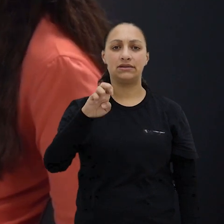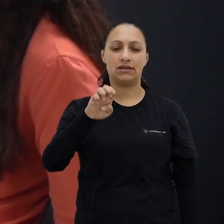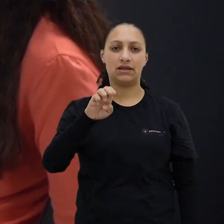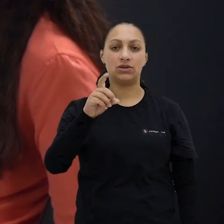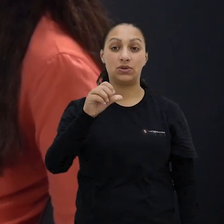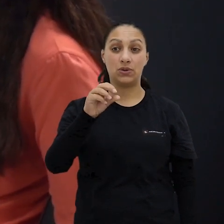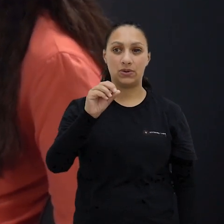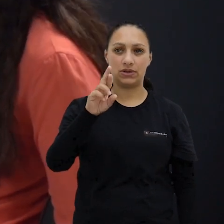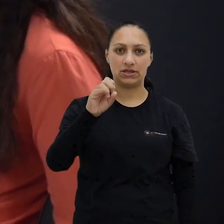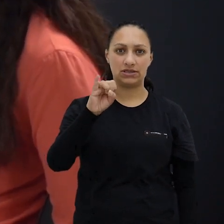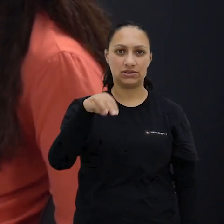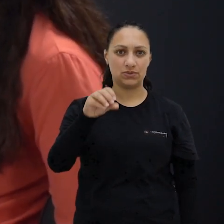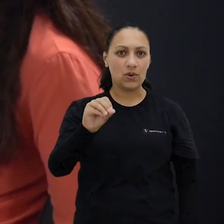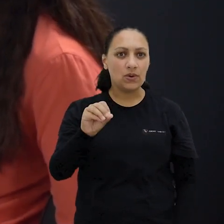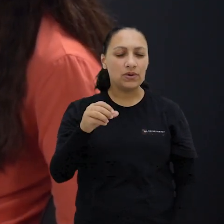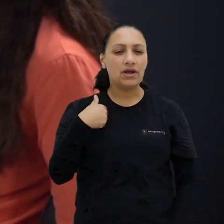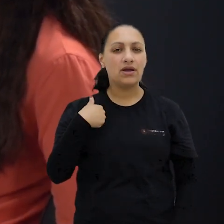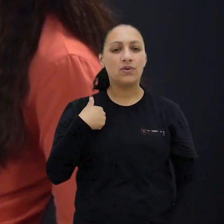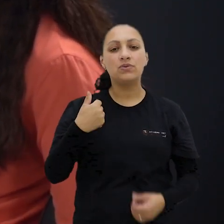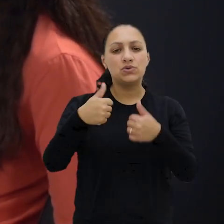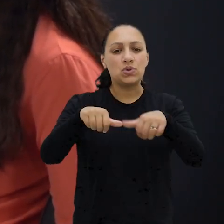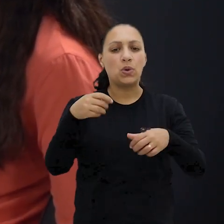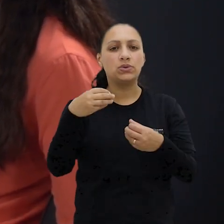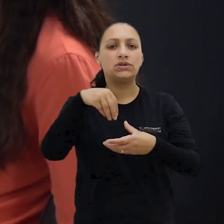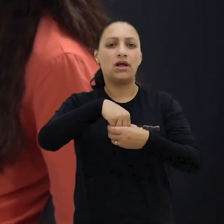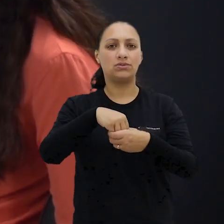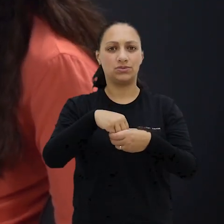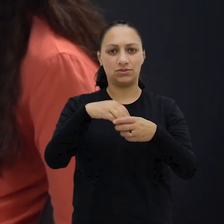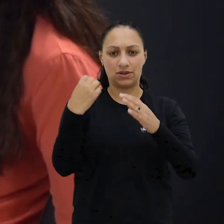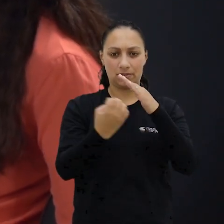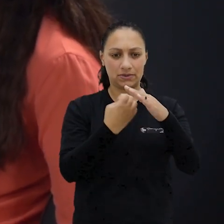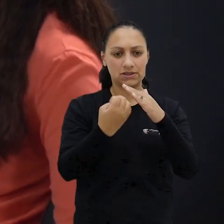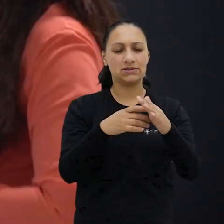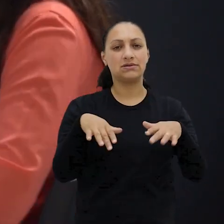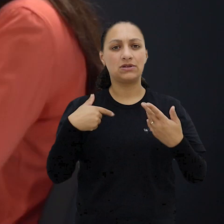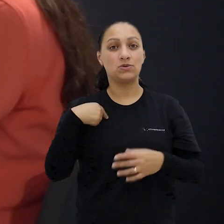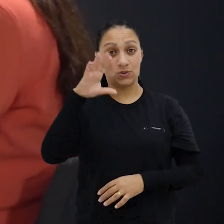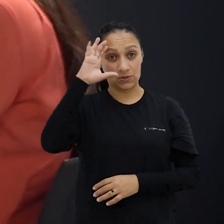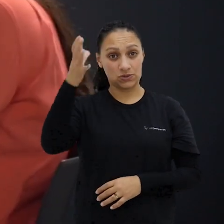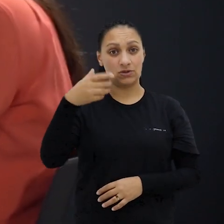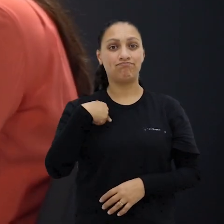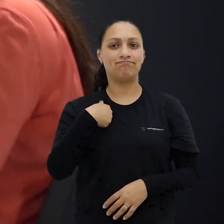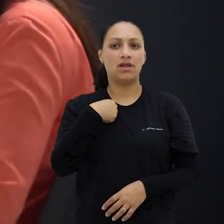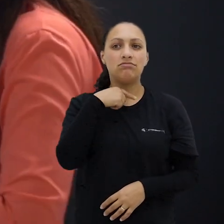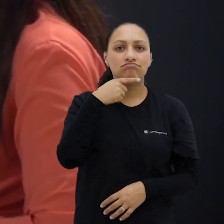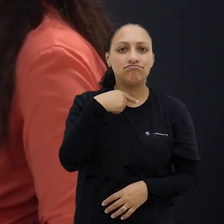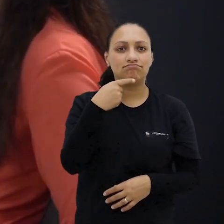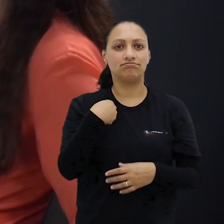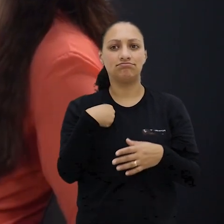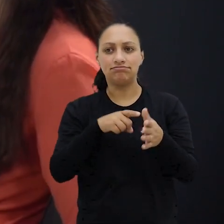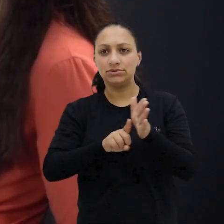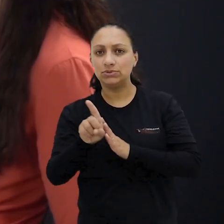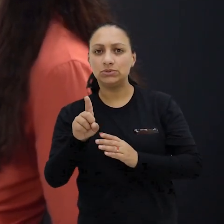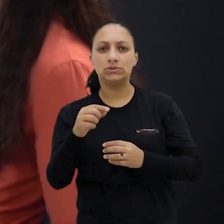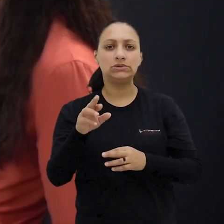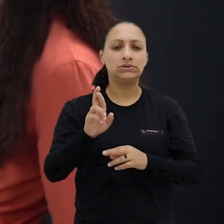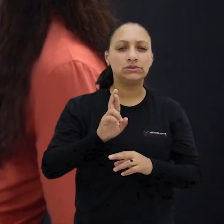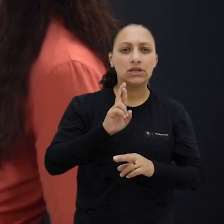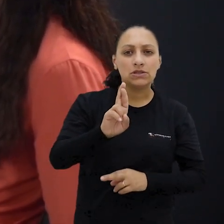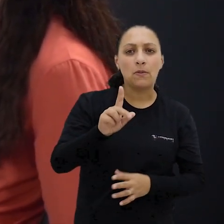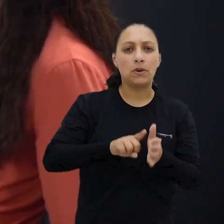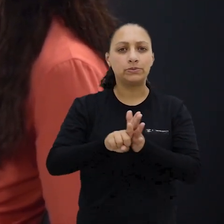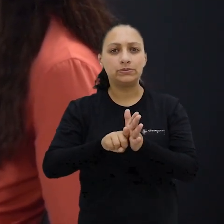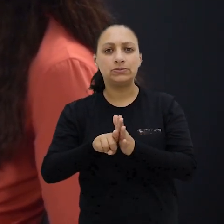empresa, mas estou dentro da empresa e trago esse papel de solucionador, de questionador, mas questionador com solução, né? Então,